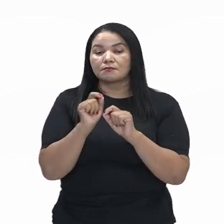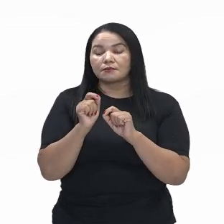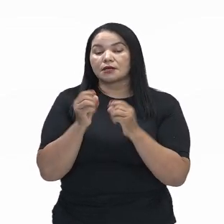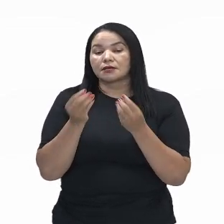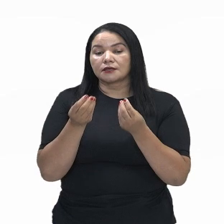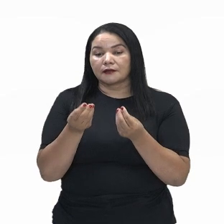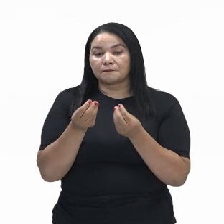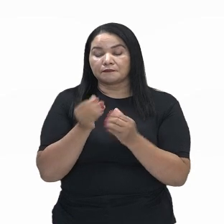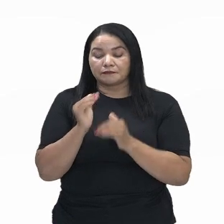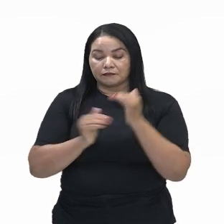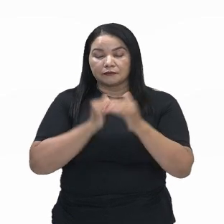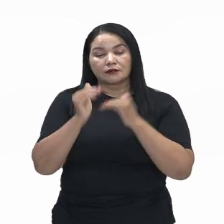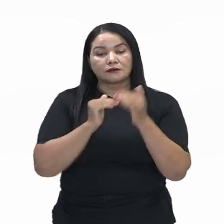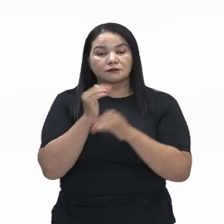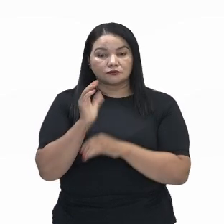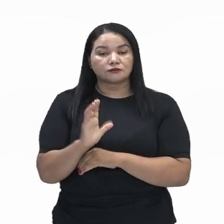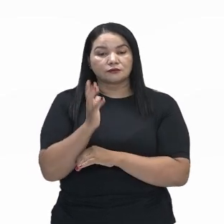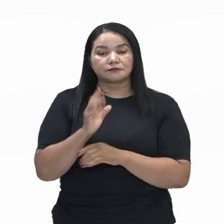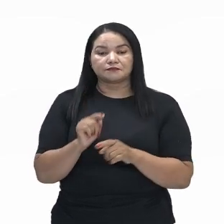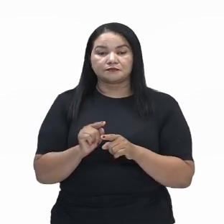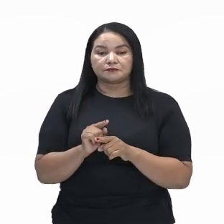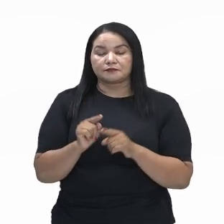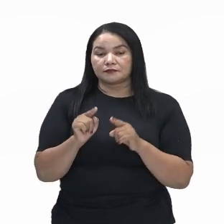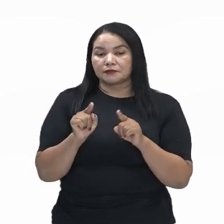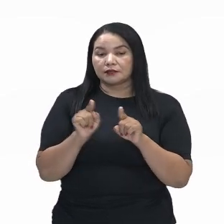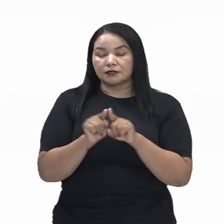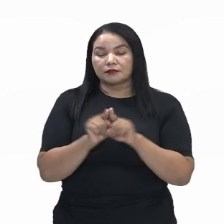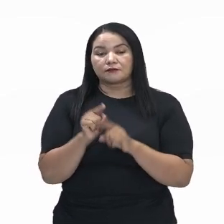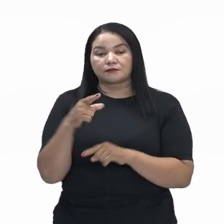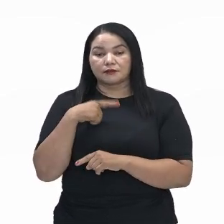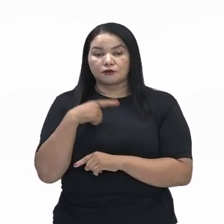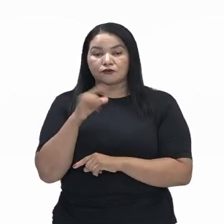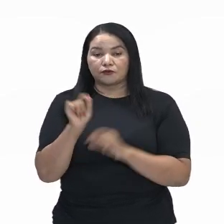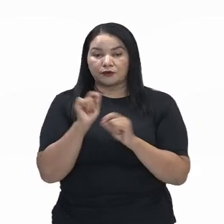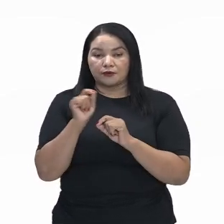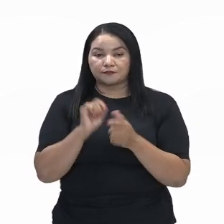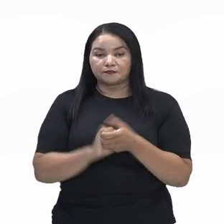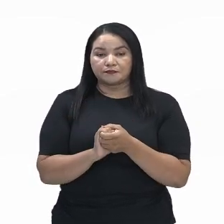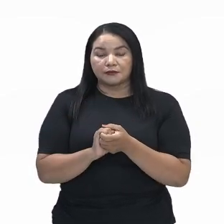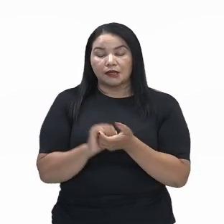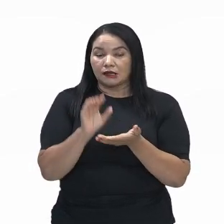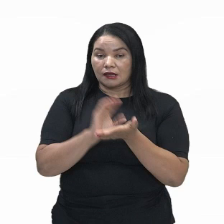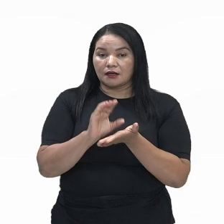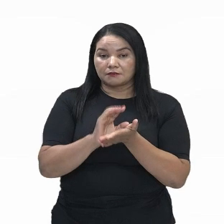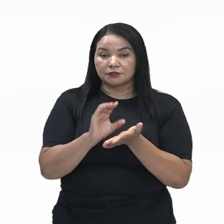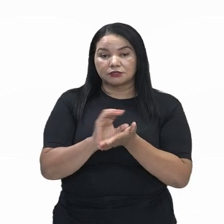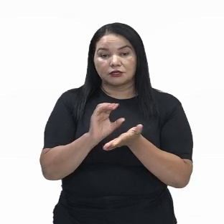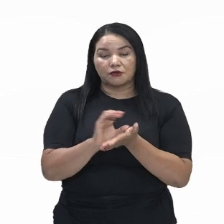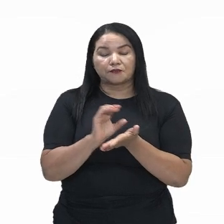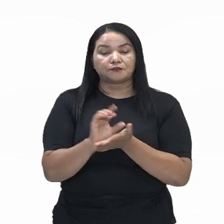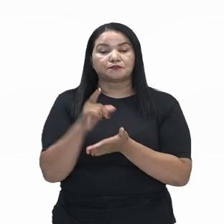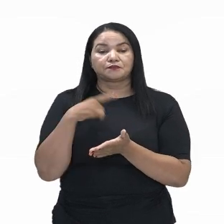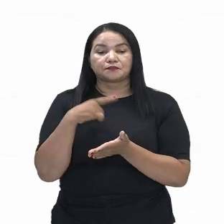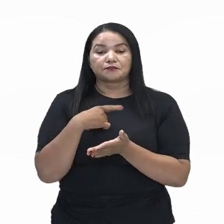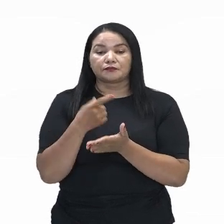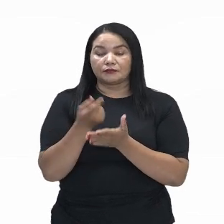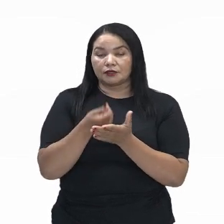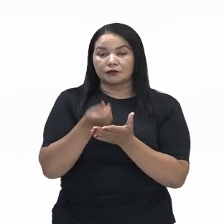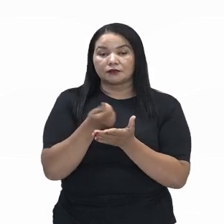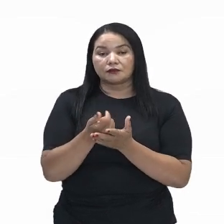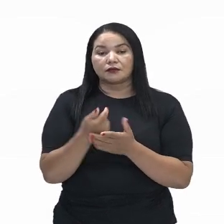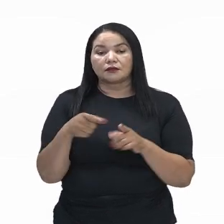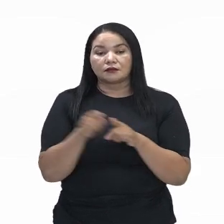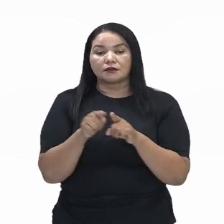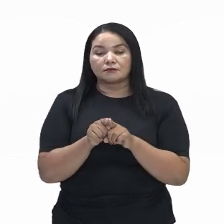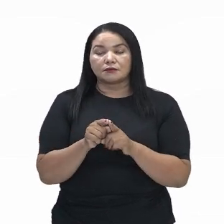processo ocorresse. A gente tem aqui o acúmulo de capital, a